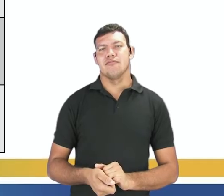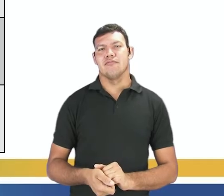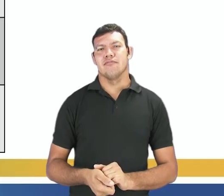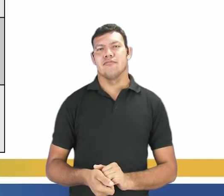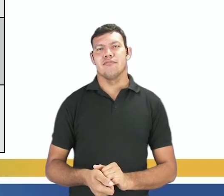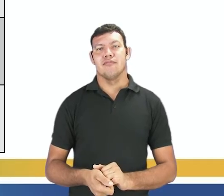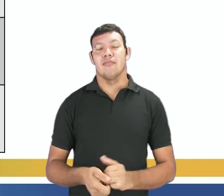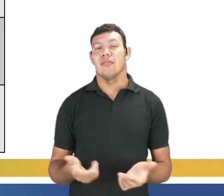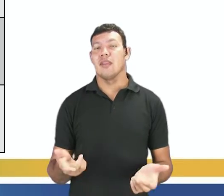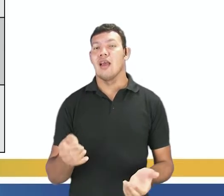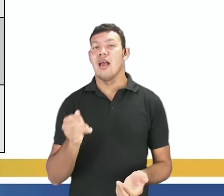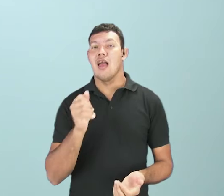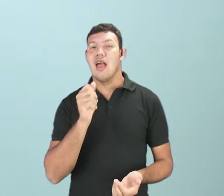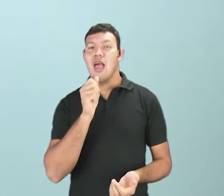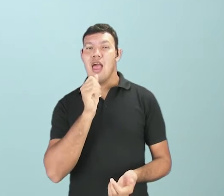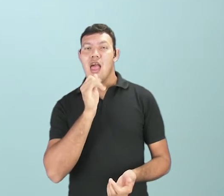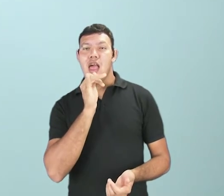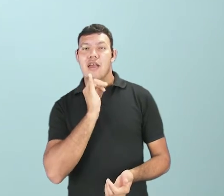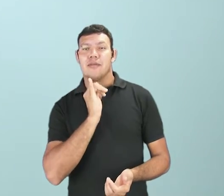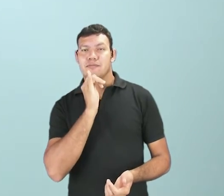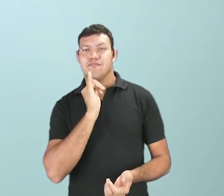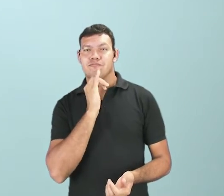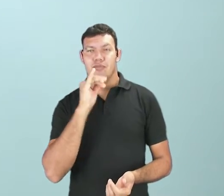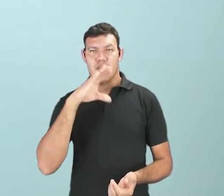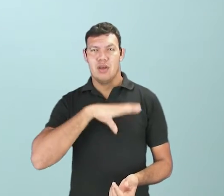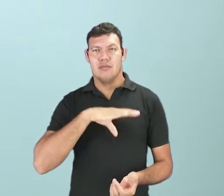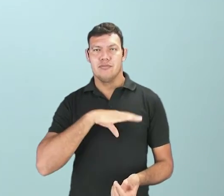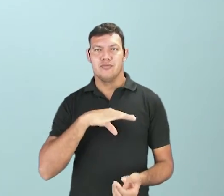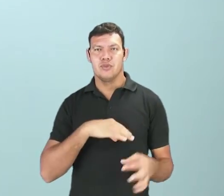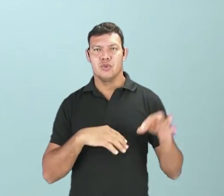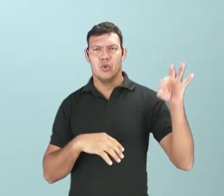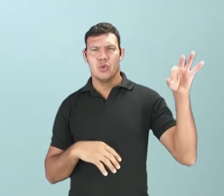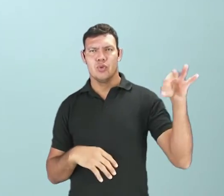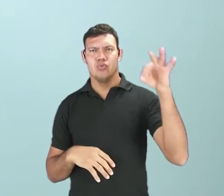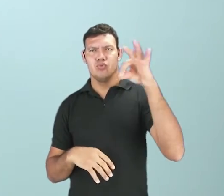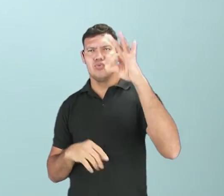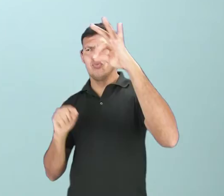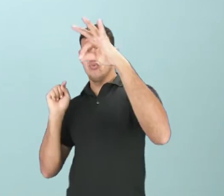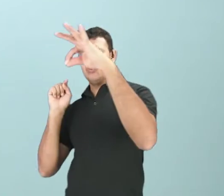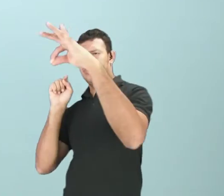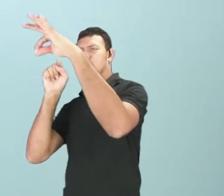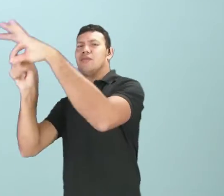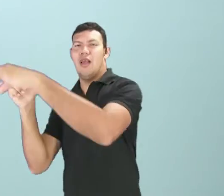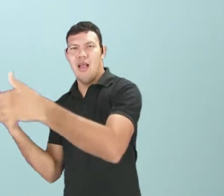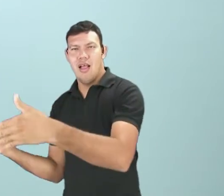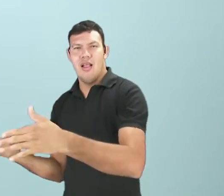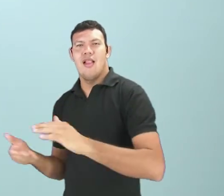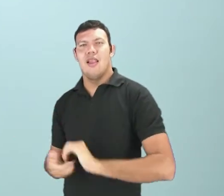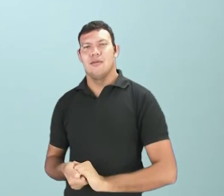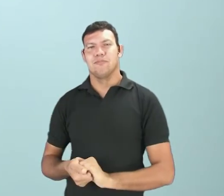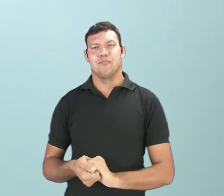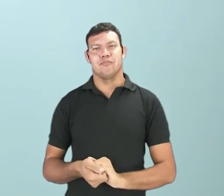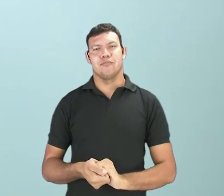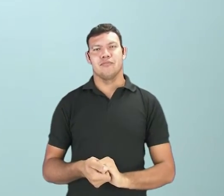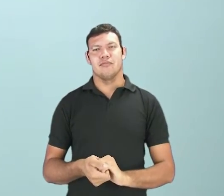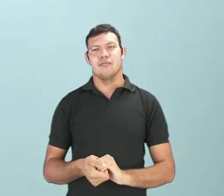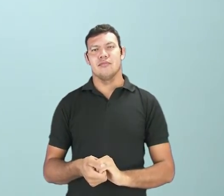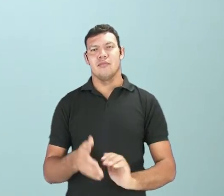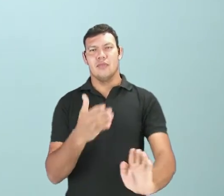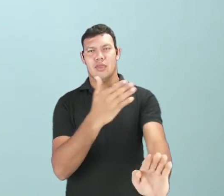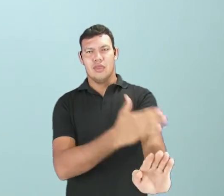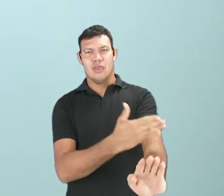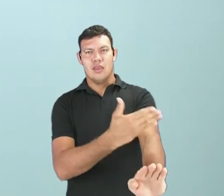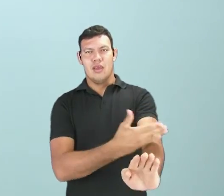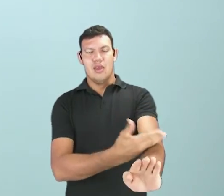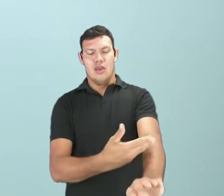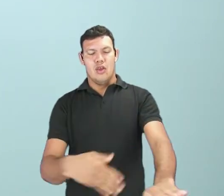mosca, que não querem dizer exatamente aquilo que as palavras descrevem. Bater as botas, morrer. Na mosca, você